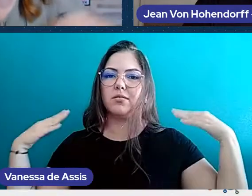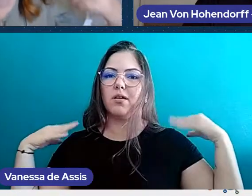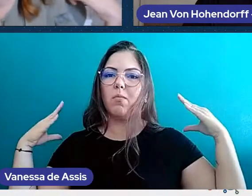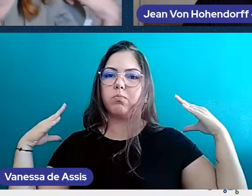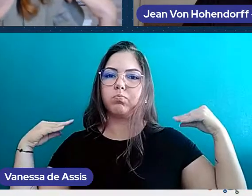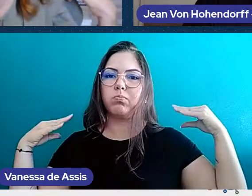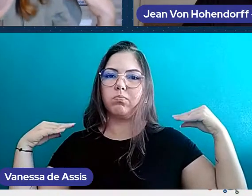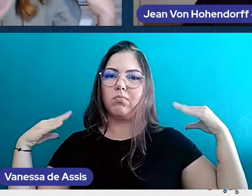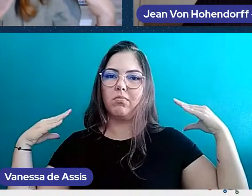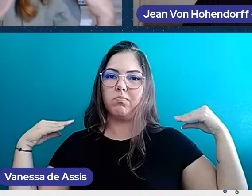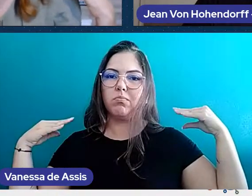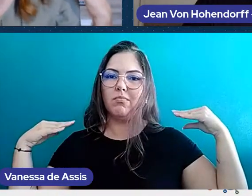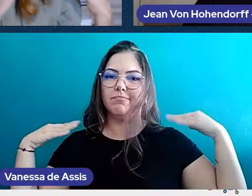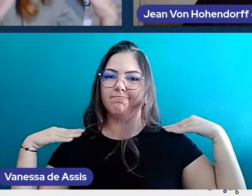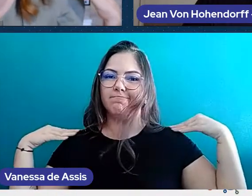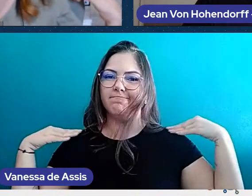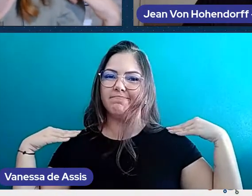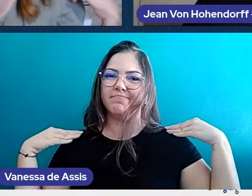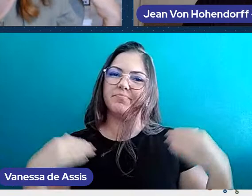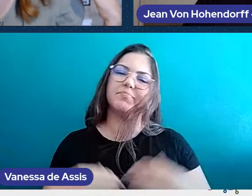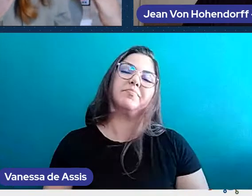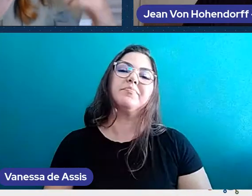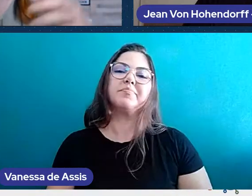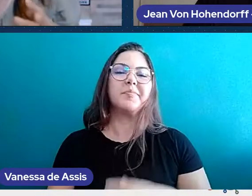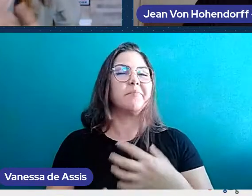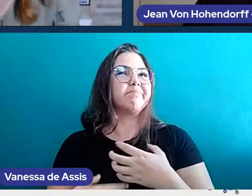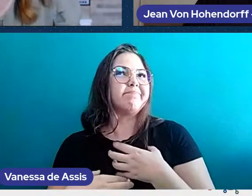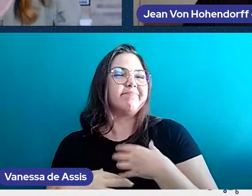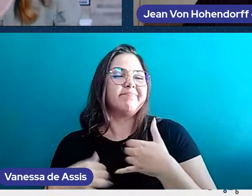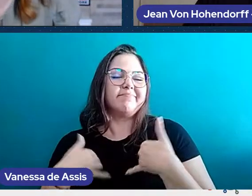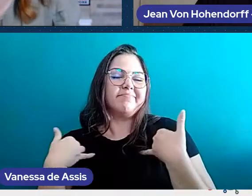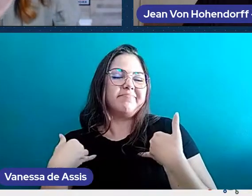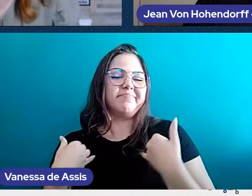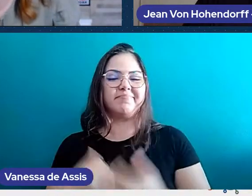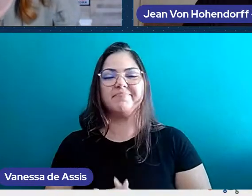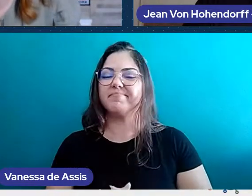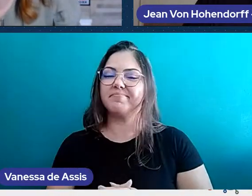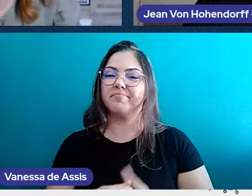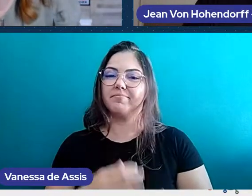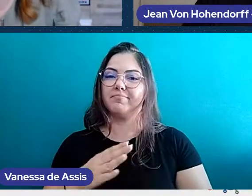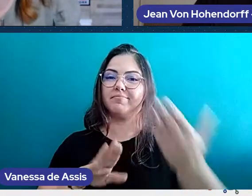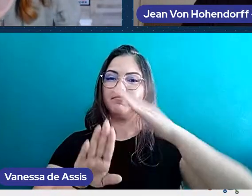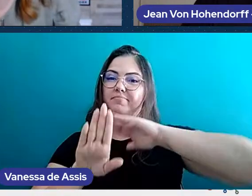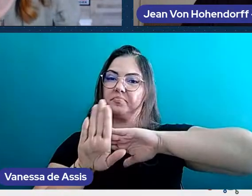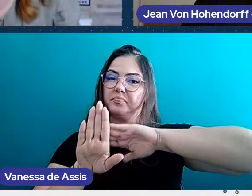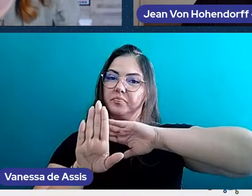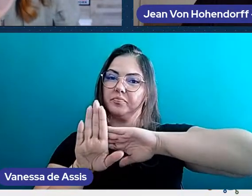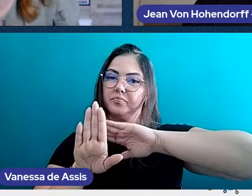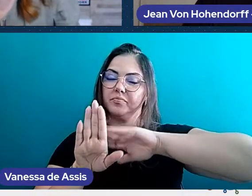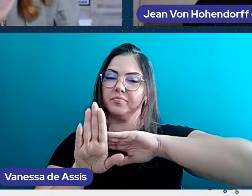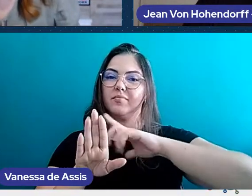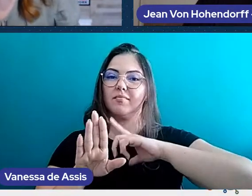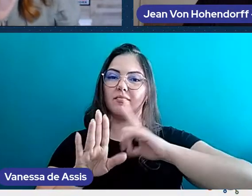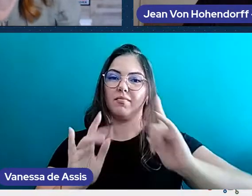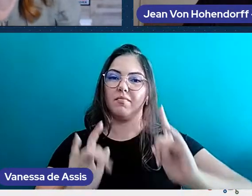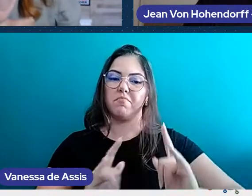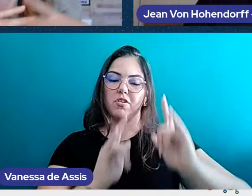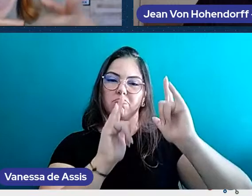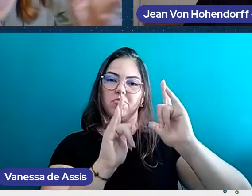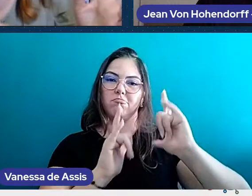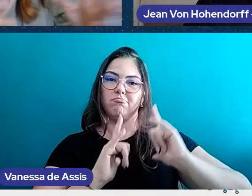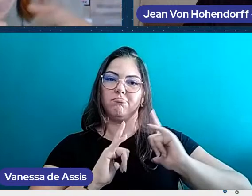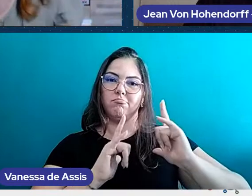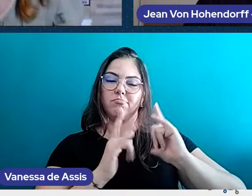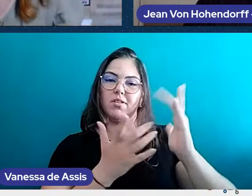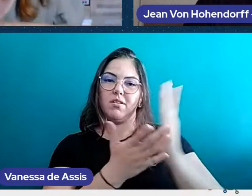de manga de princesa, que estou me sentindo. E atrás de mim eu tenho uma estante, a minha estantezinha branca,